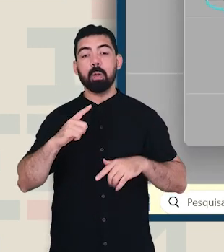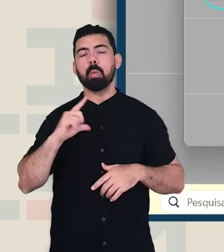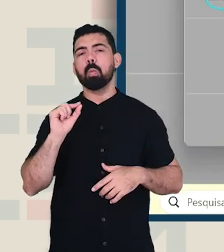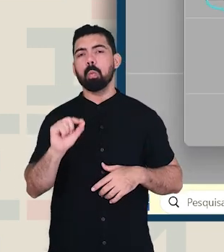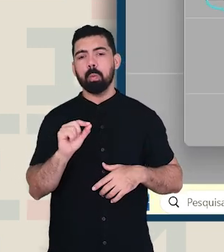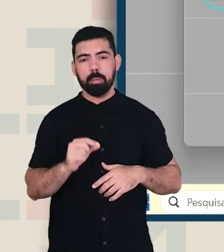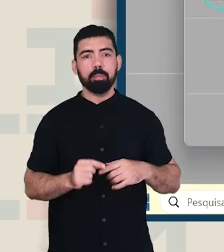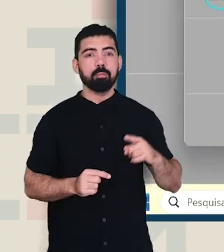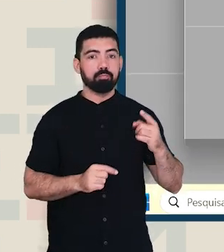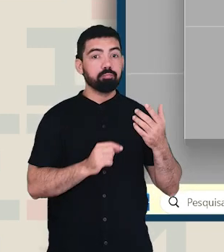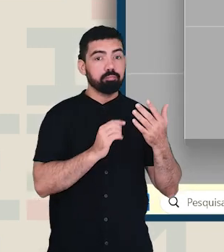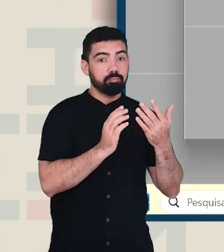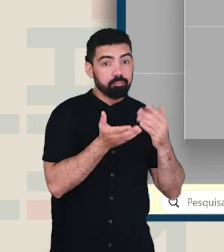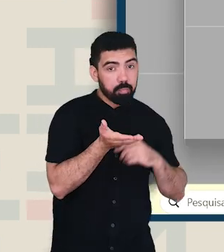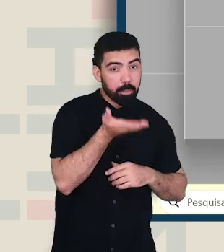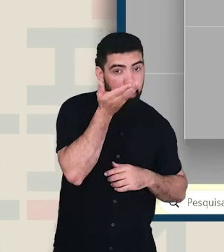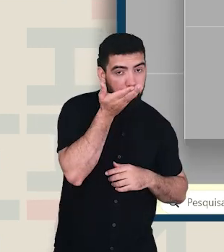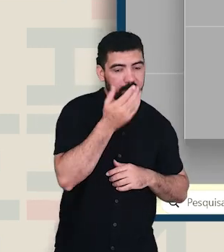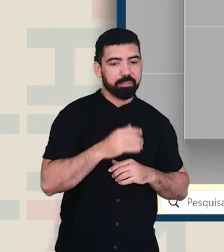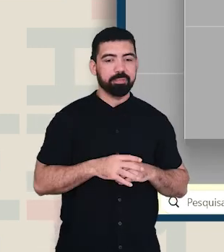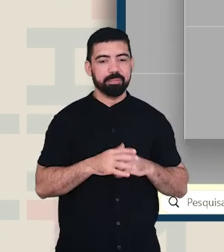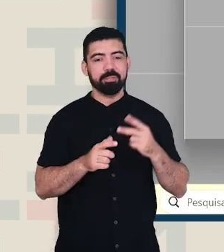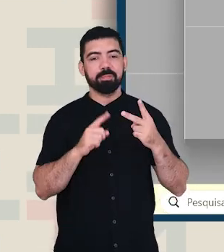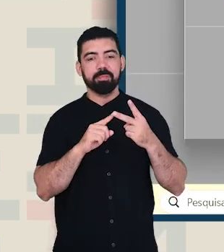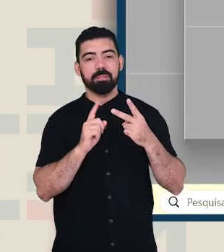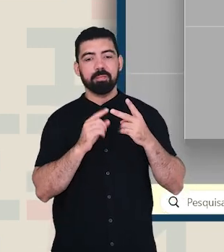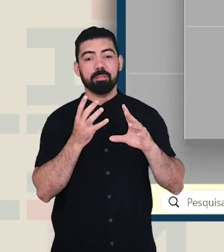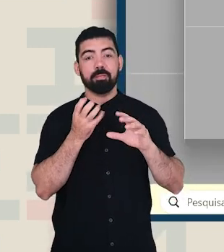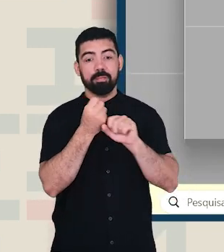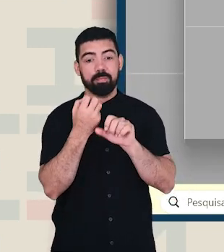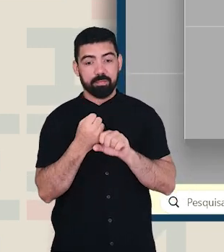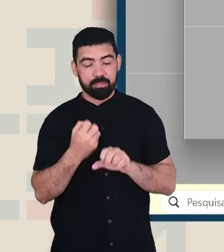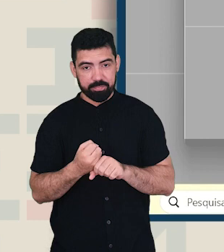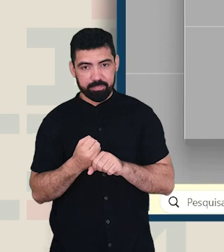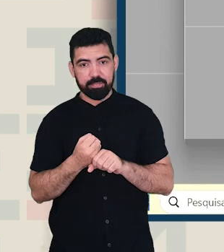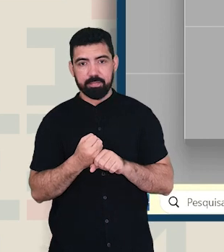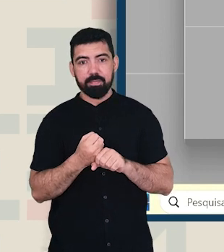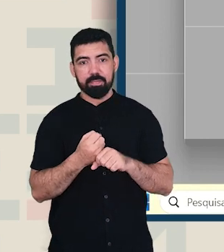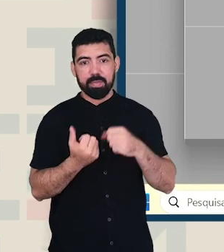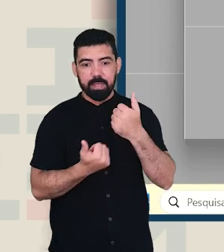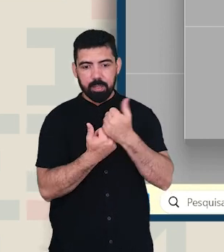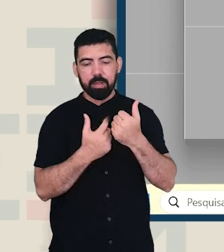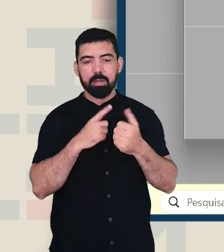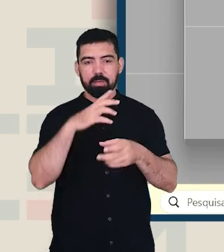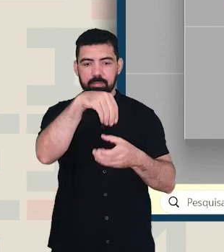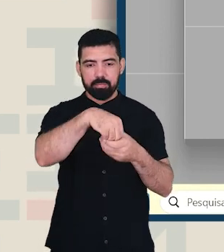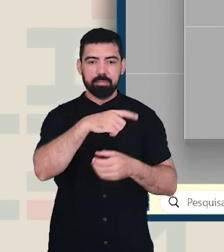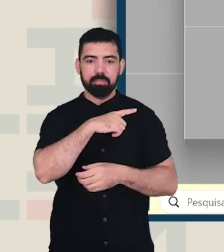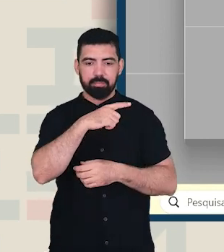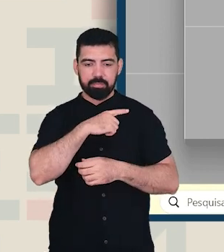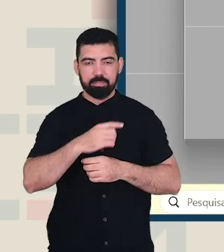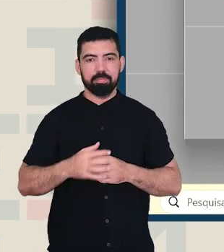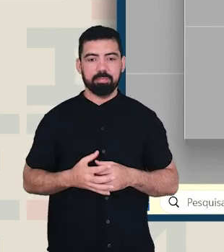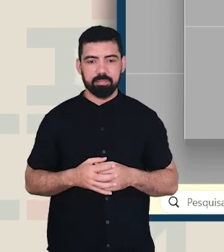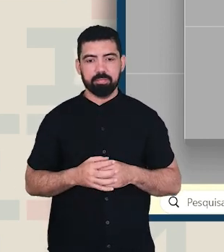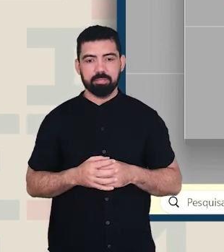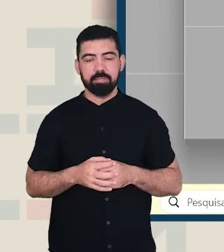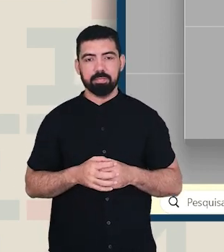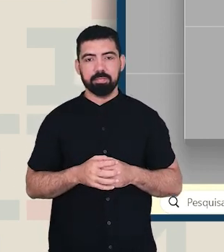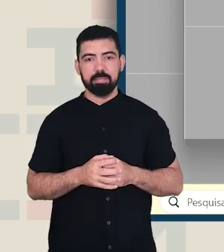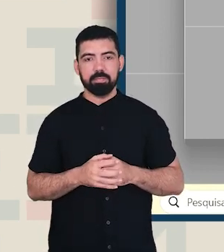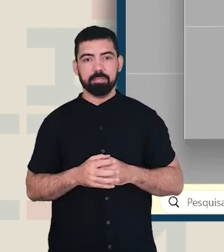um pouquinho maior, uma soma de osciladores, ou seja, uma